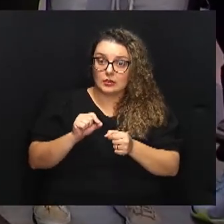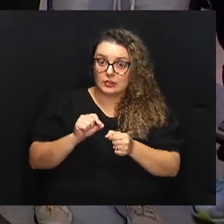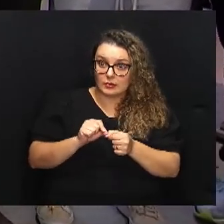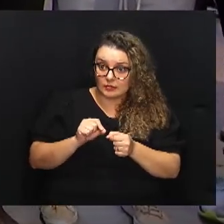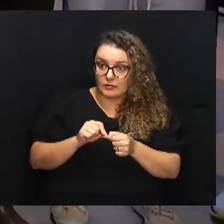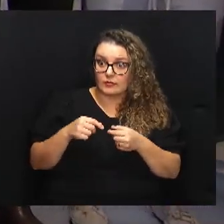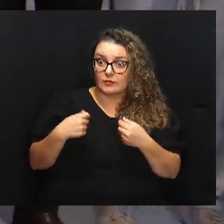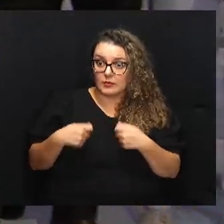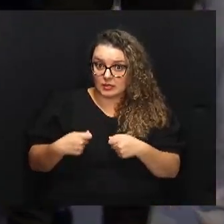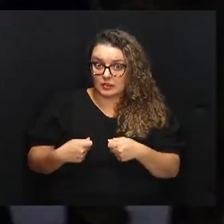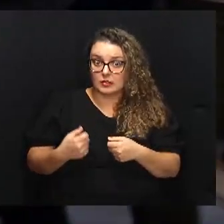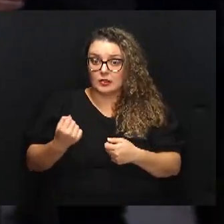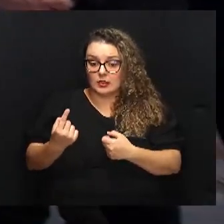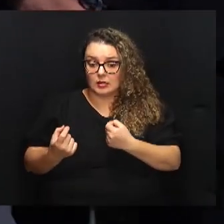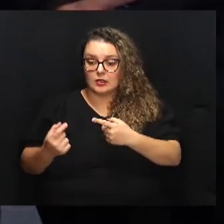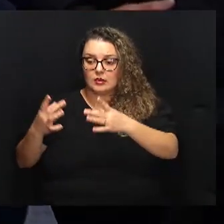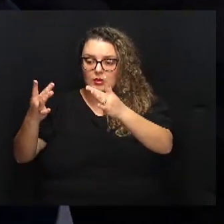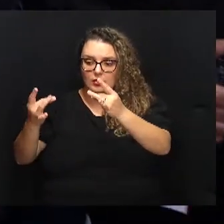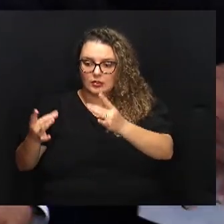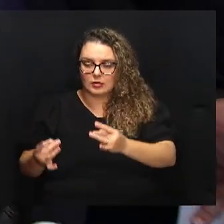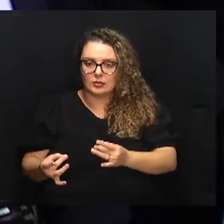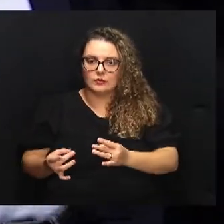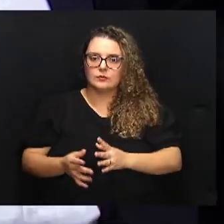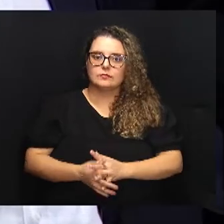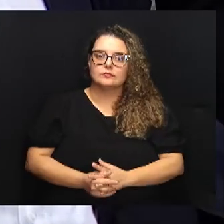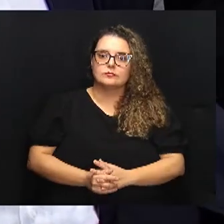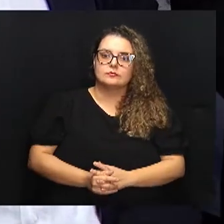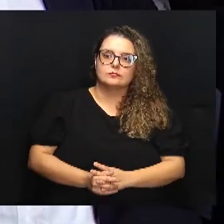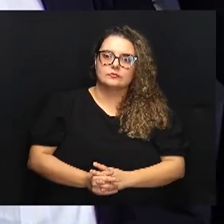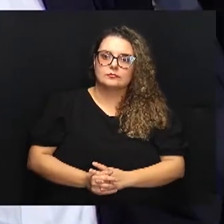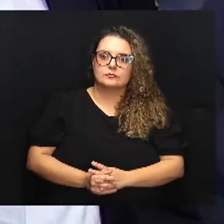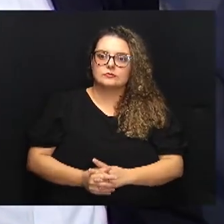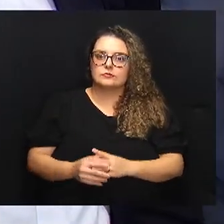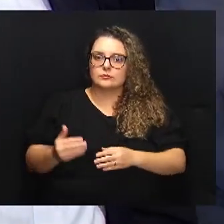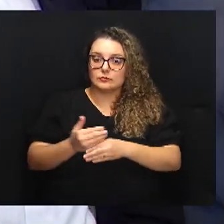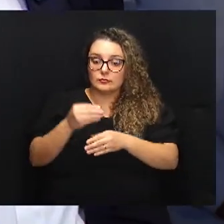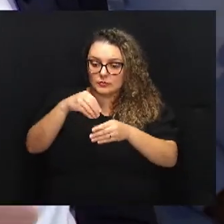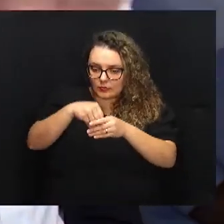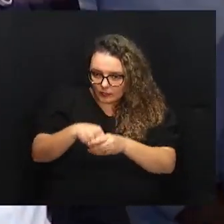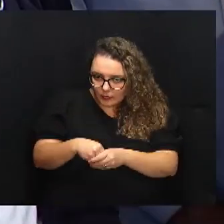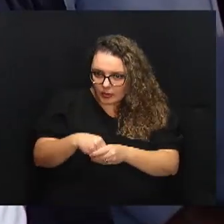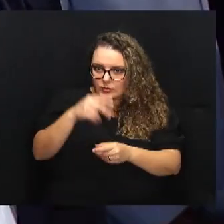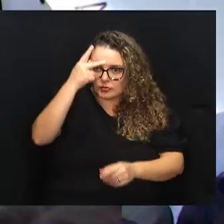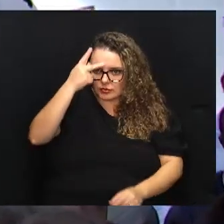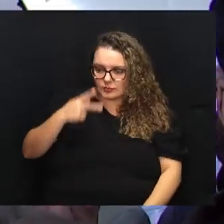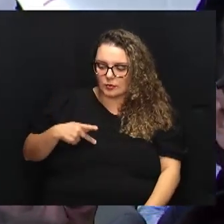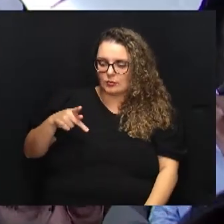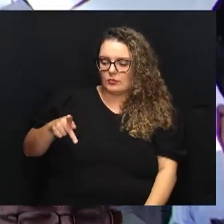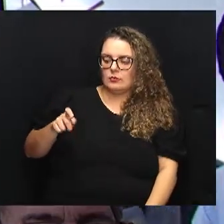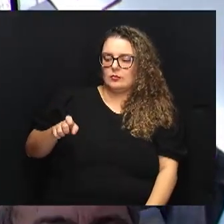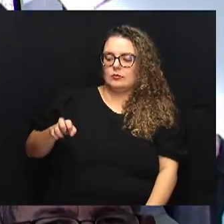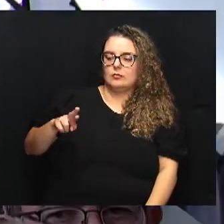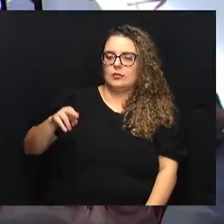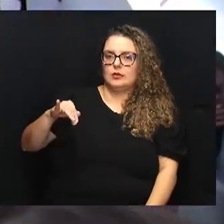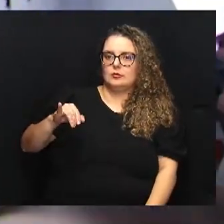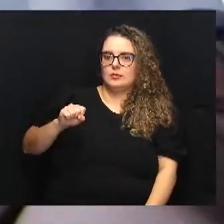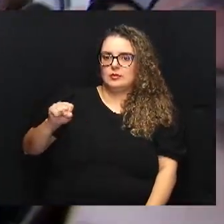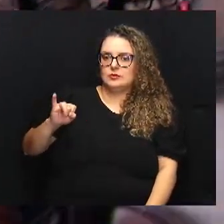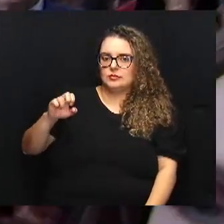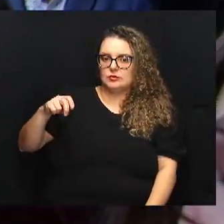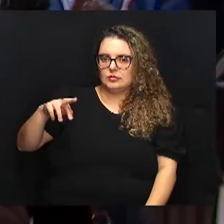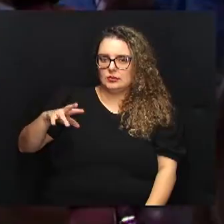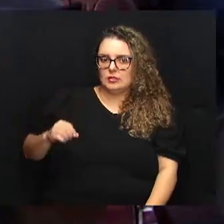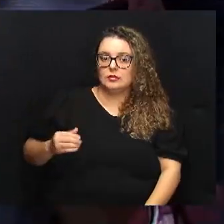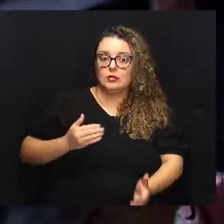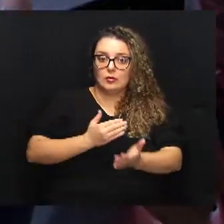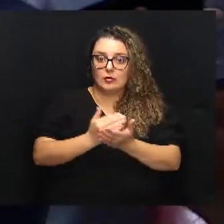alguns pontos, alguns detalhes, assim, inclusive de obras internas mesmo dos próprios permissionários, que o início das nossas obras